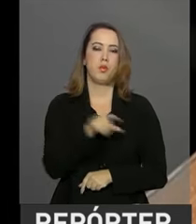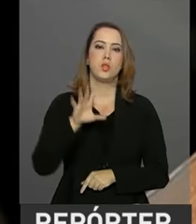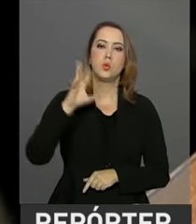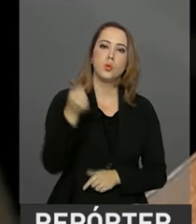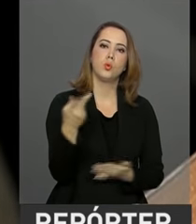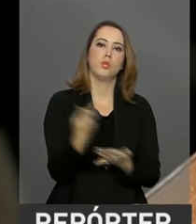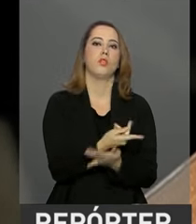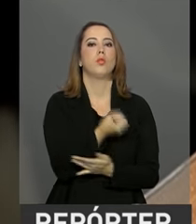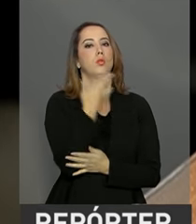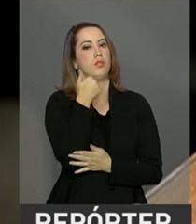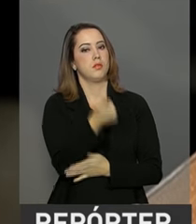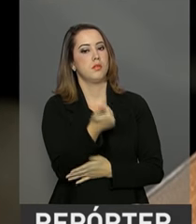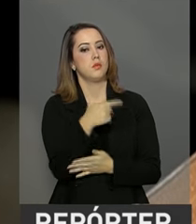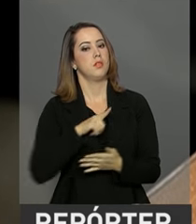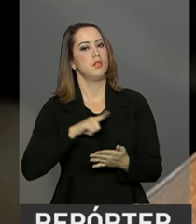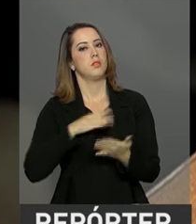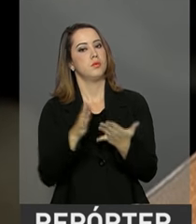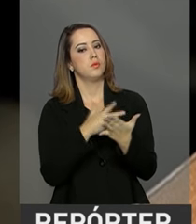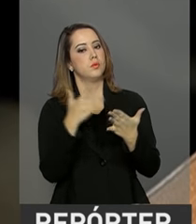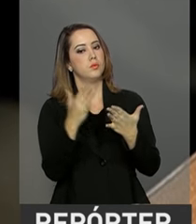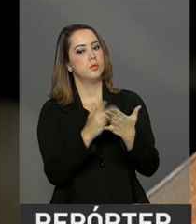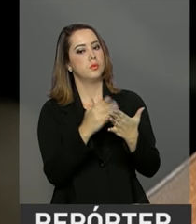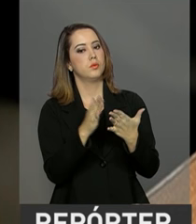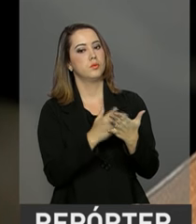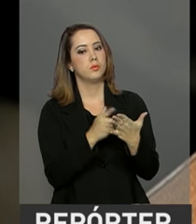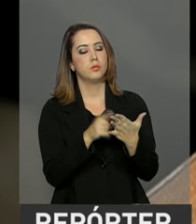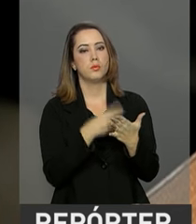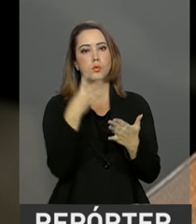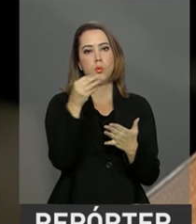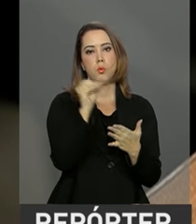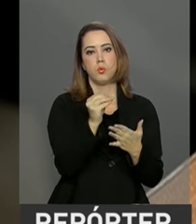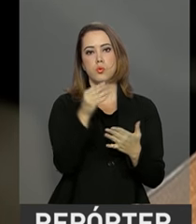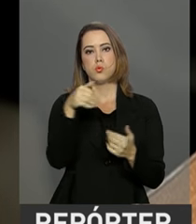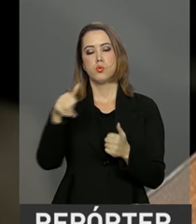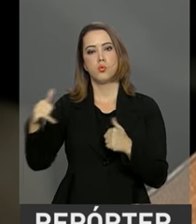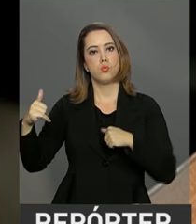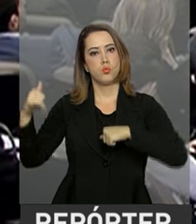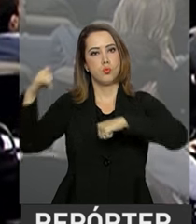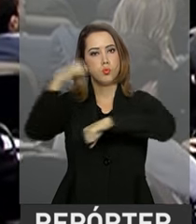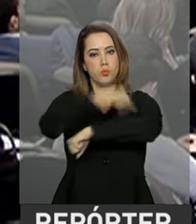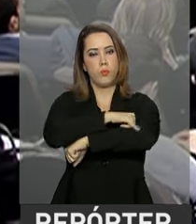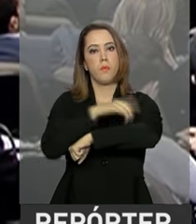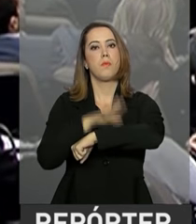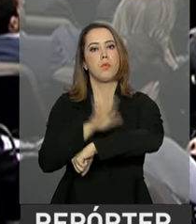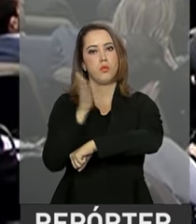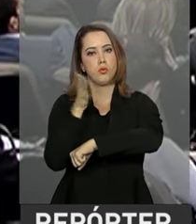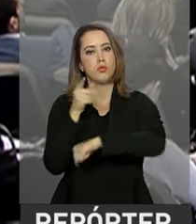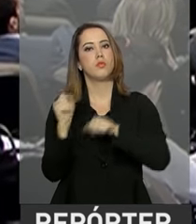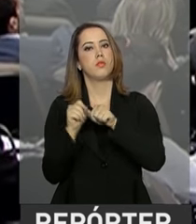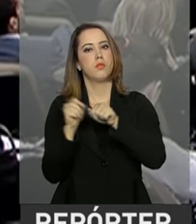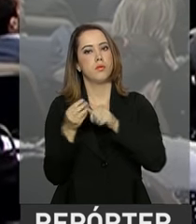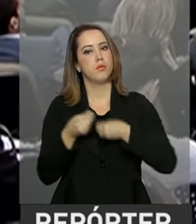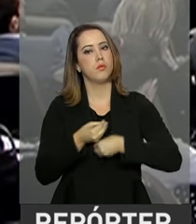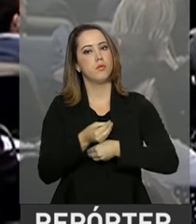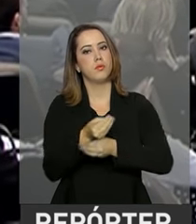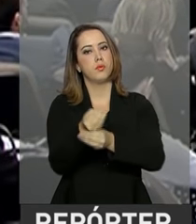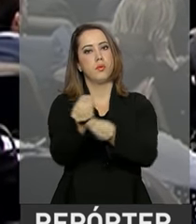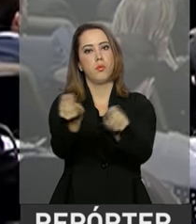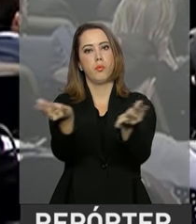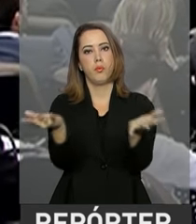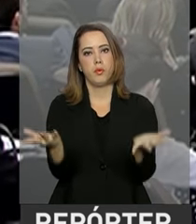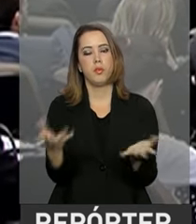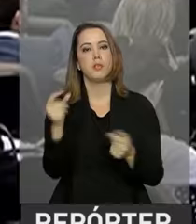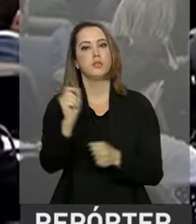bem, um manual que padroniza a operação de 40 aeroportos e bases aéreas foi elaborado entre órgãos públicos e